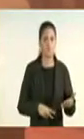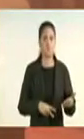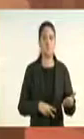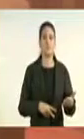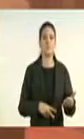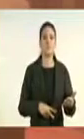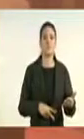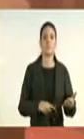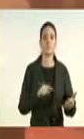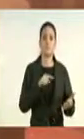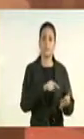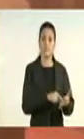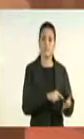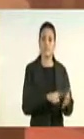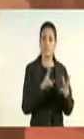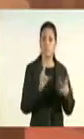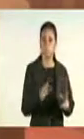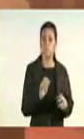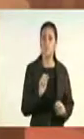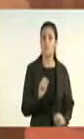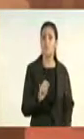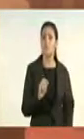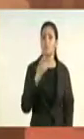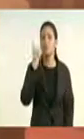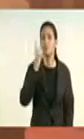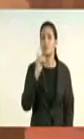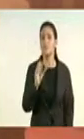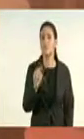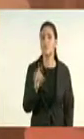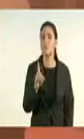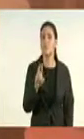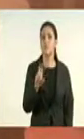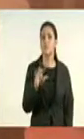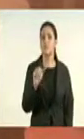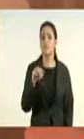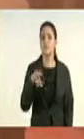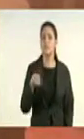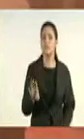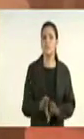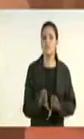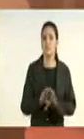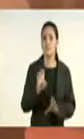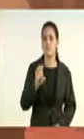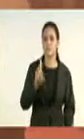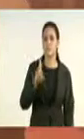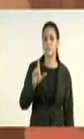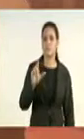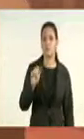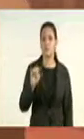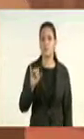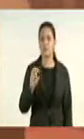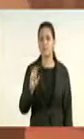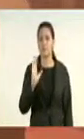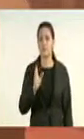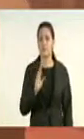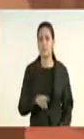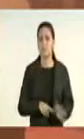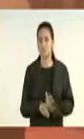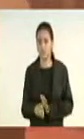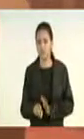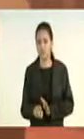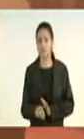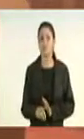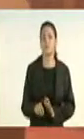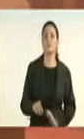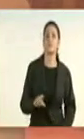situação levantada pelo deputado Adriano Sarney e pelo deputado Edilásio, aos tribunais de contas do Estado, a quem